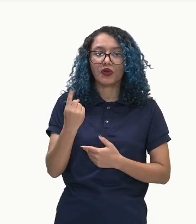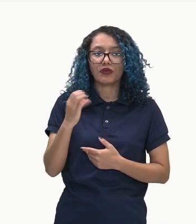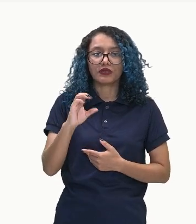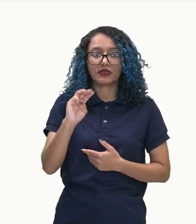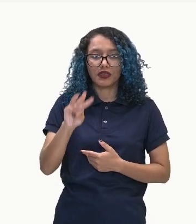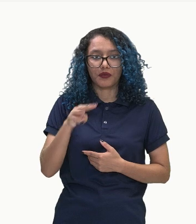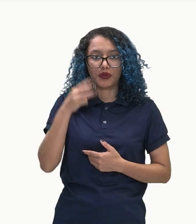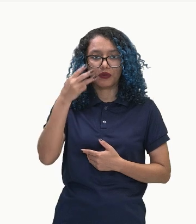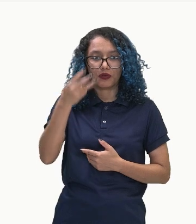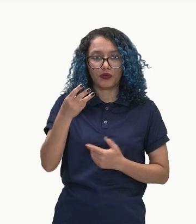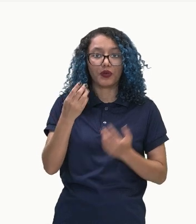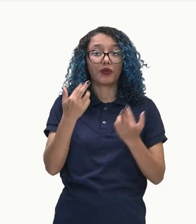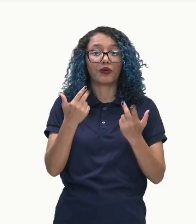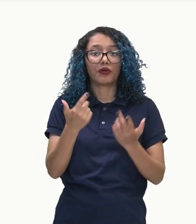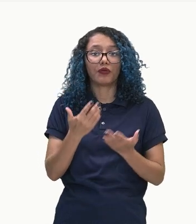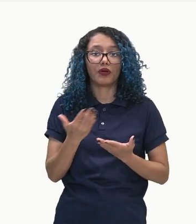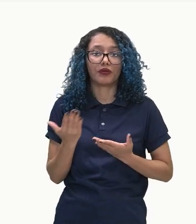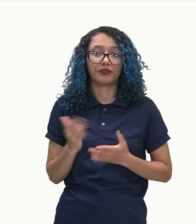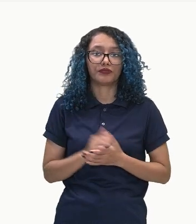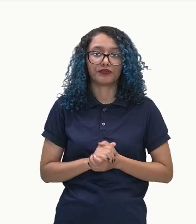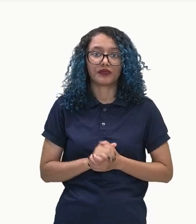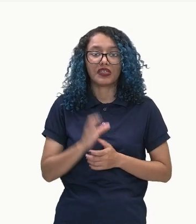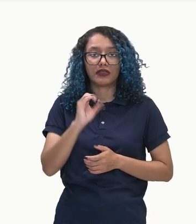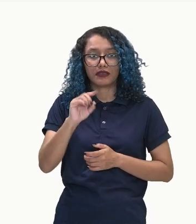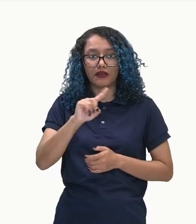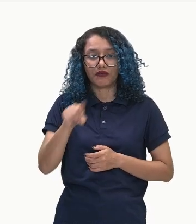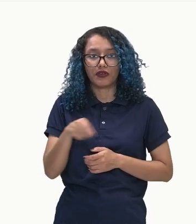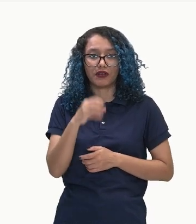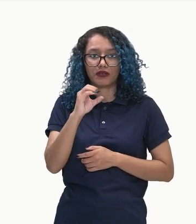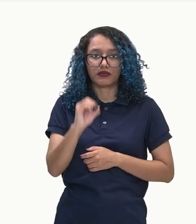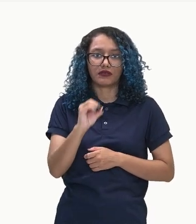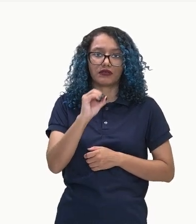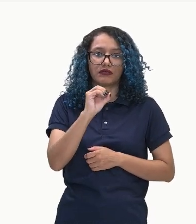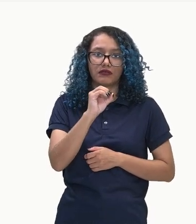centímetro cúbico equivale a